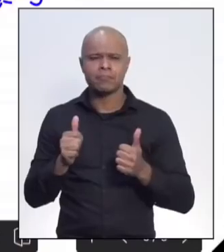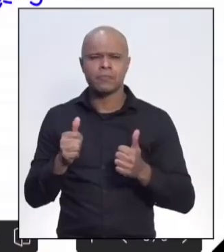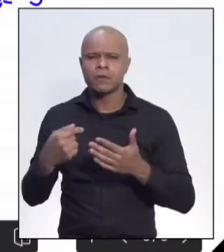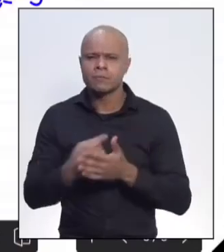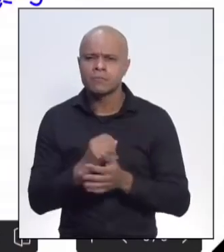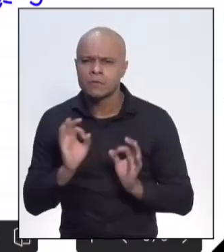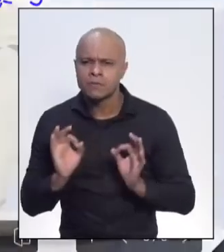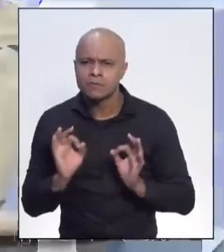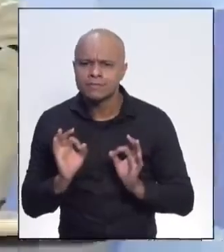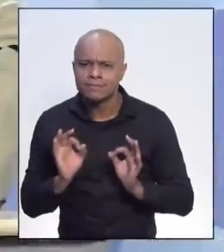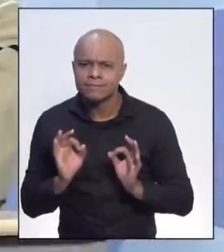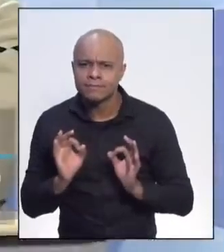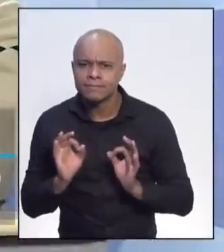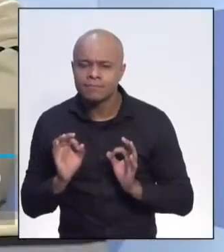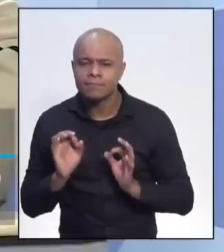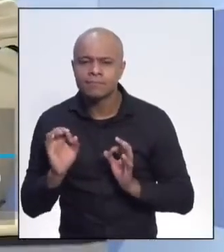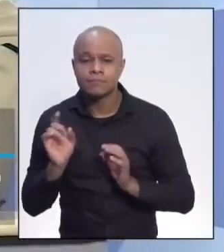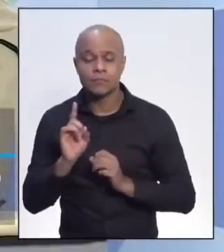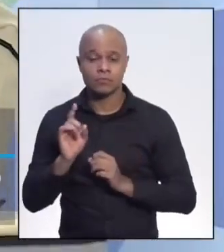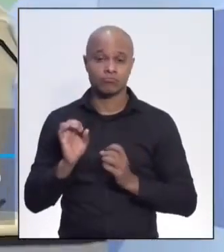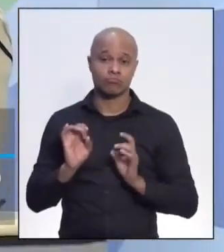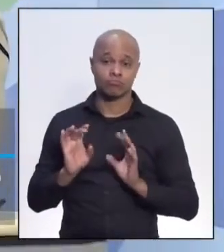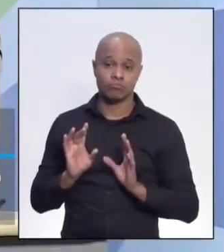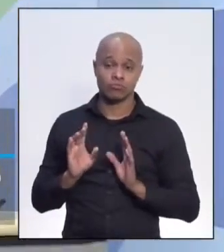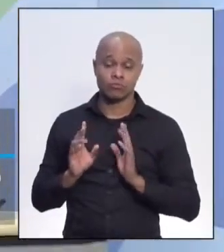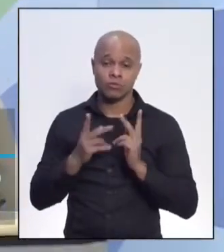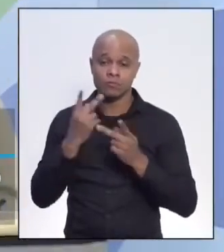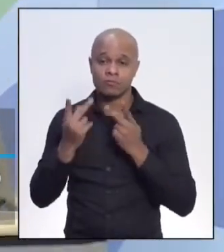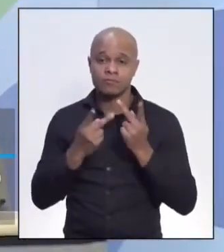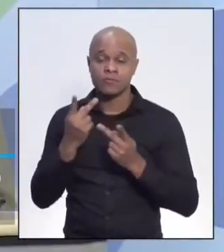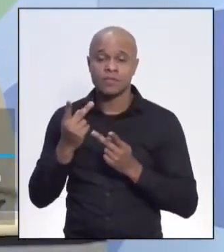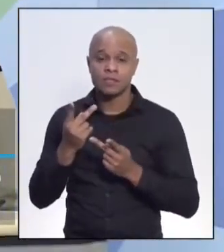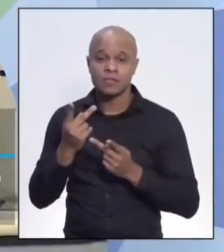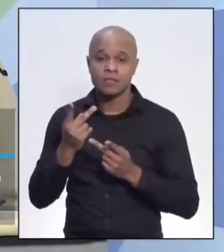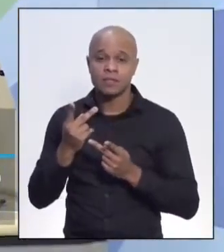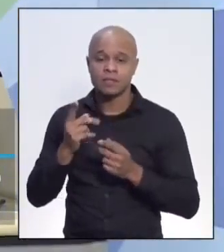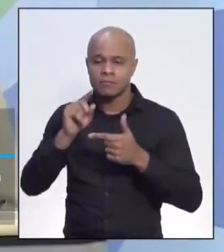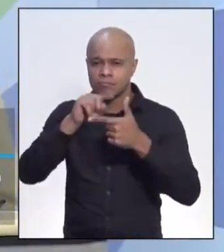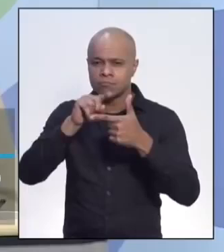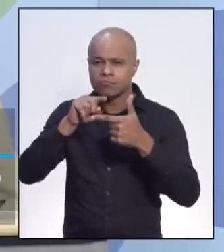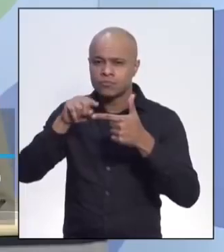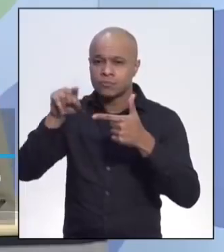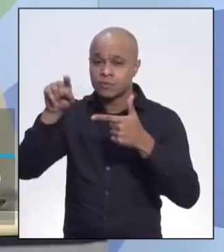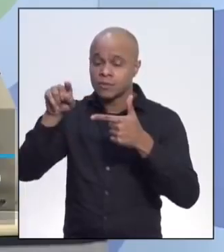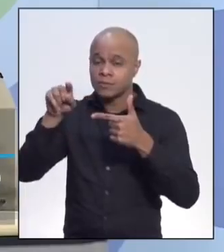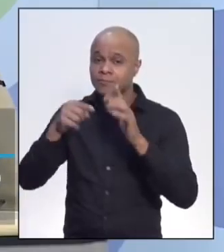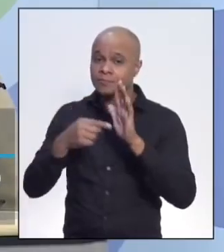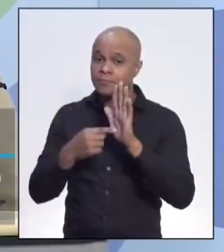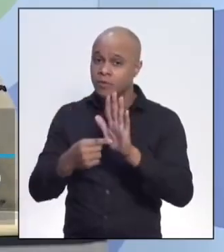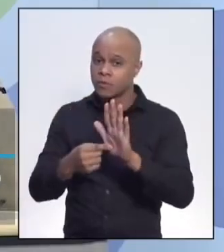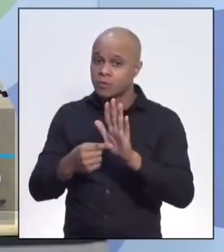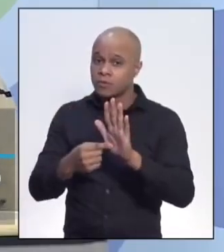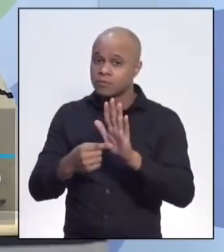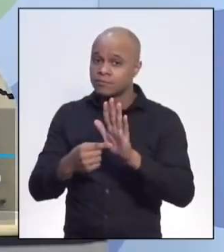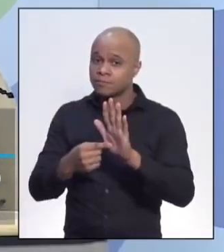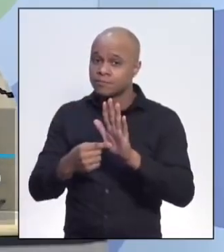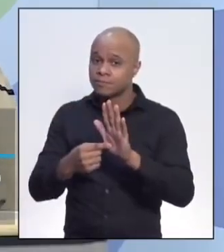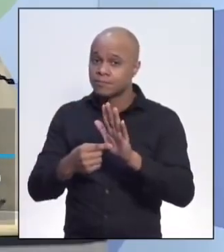Não, Alessandro, é só indicar, não sei se você ia falar ou não, da questão aí do gráfico, né? Ele representa o caso de uma